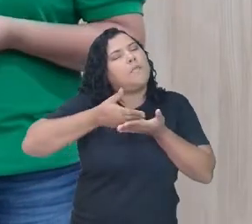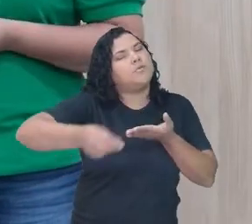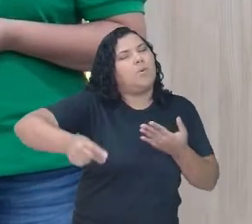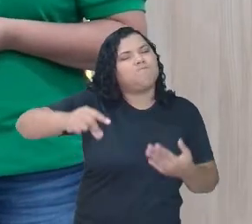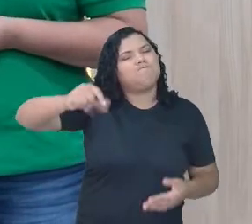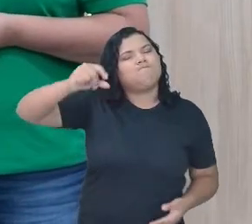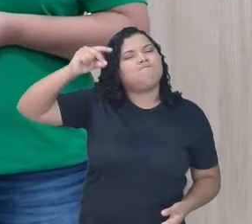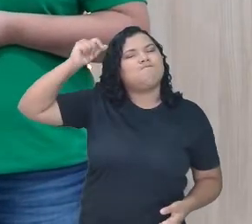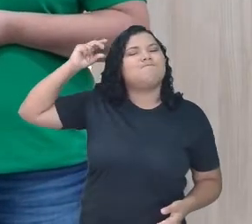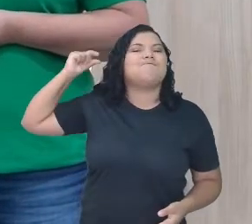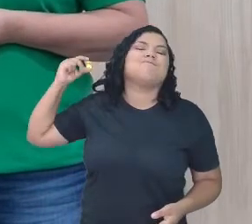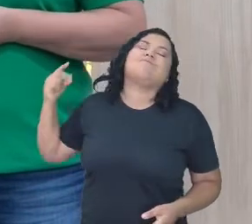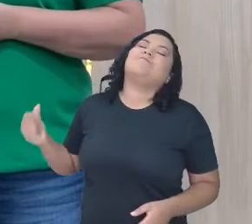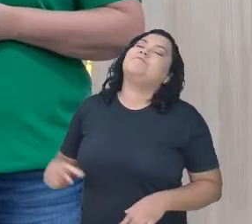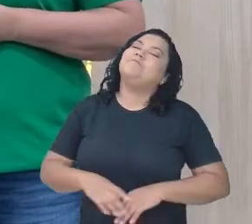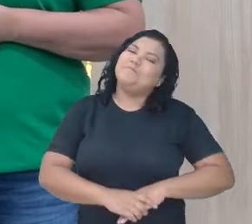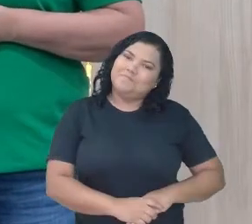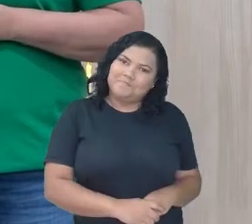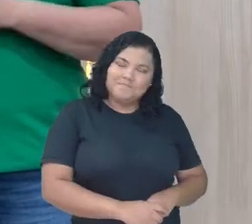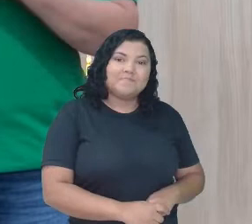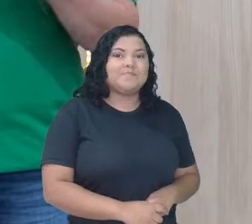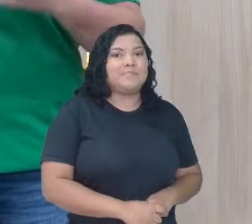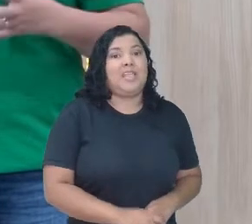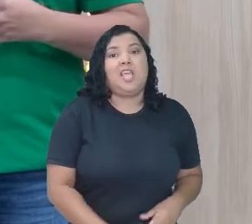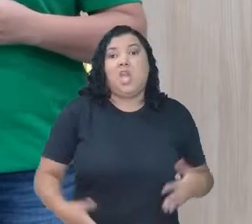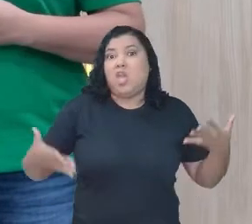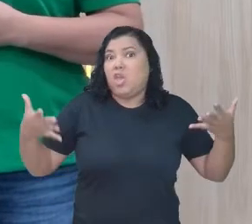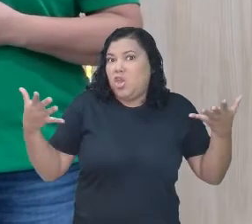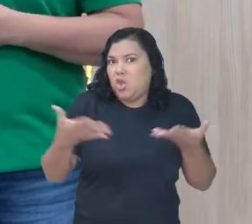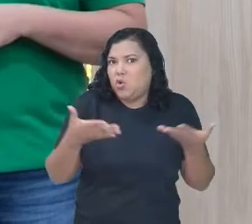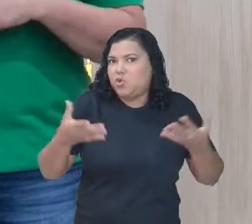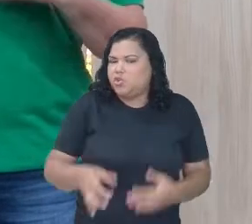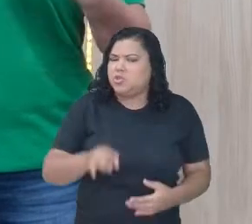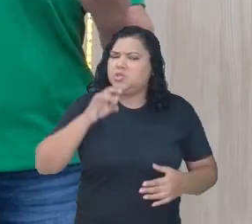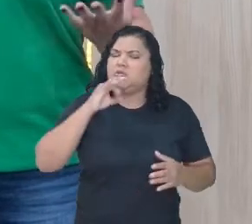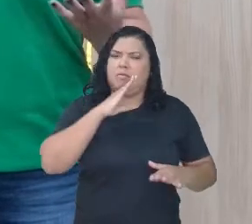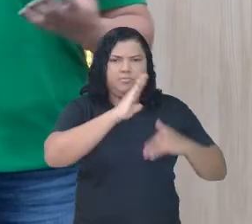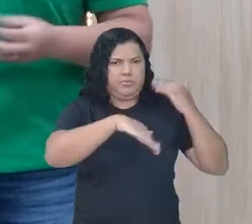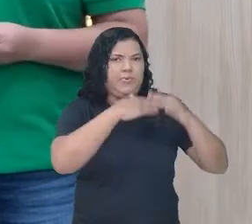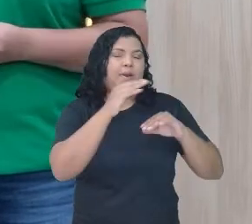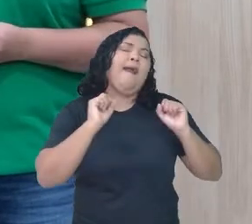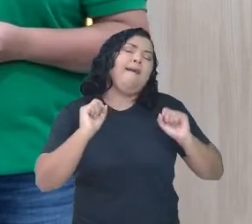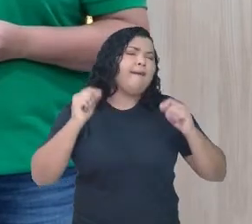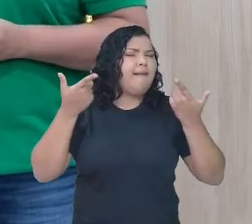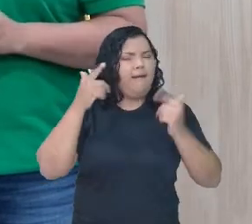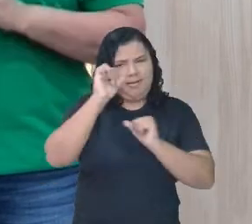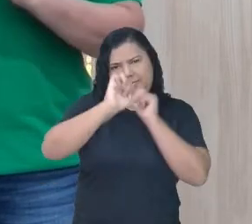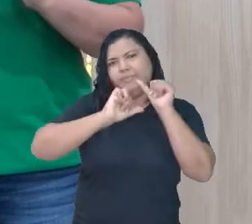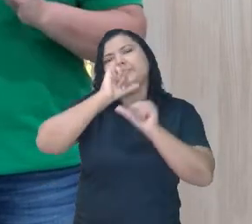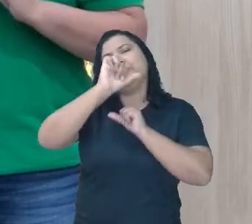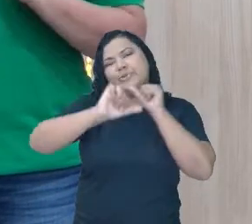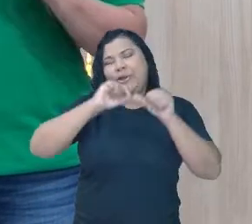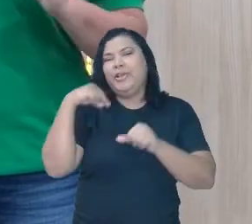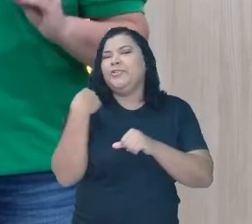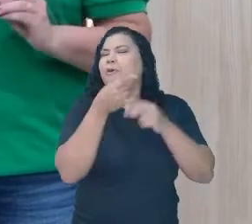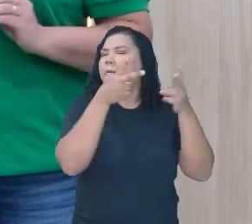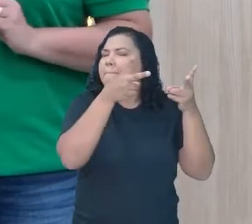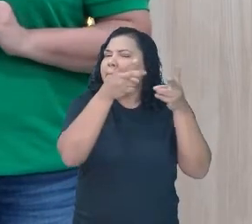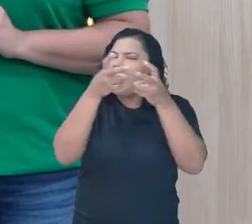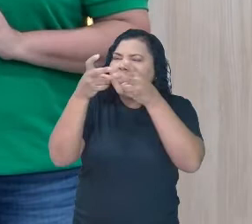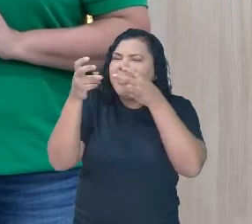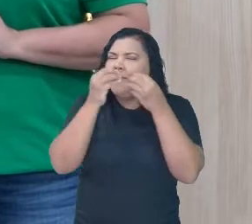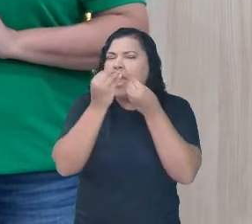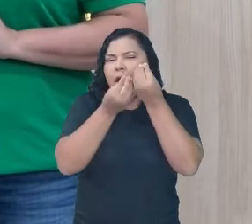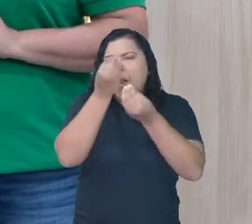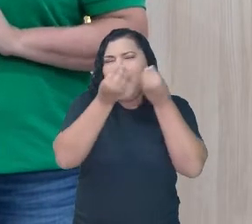tempo atrás. E hoje ele só tem crescido, tem se modificado, claro. E aí nós vamos ver esse